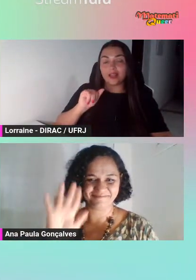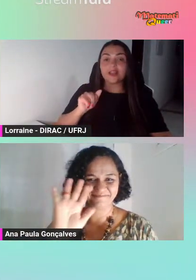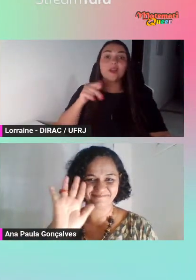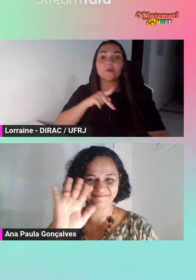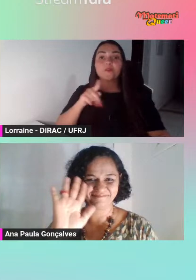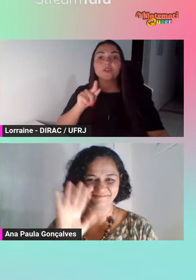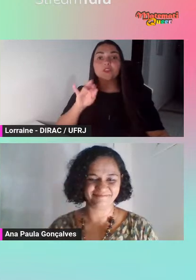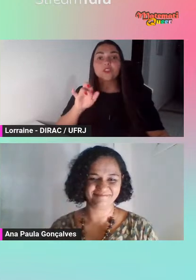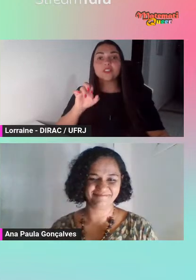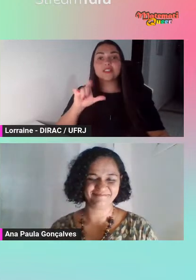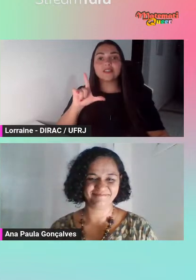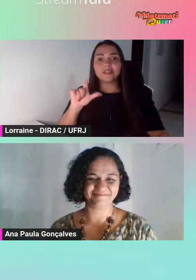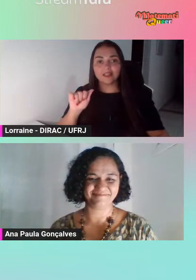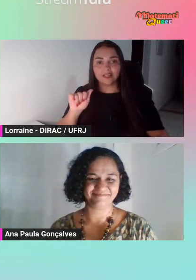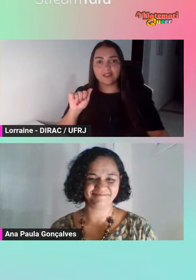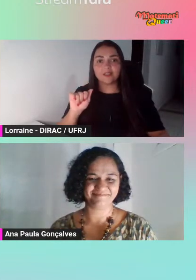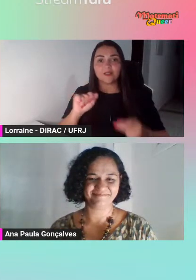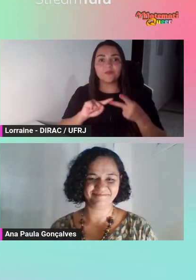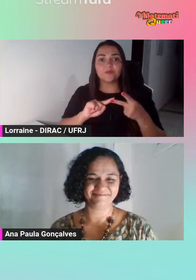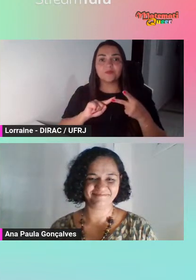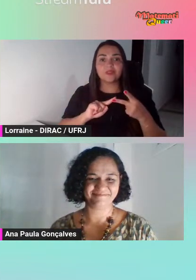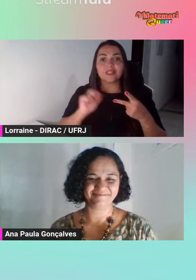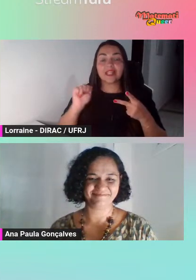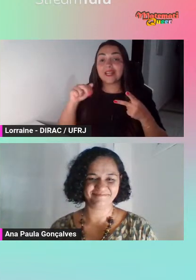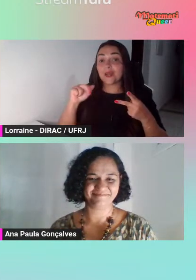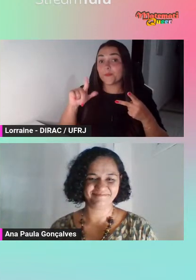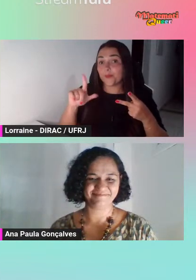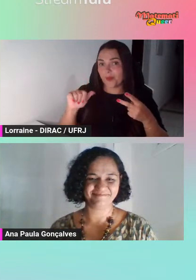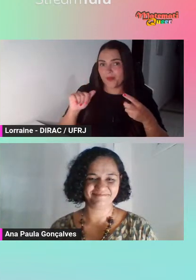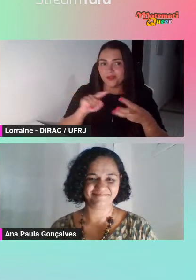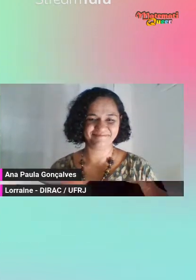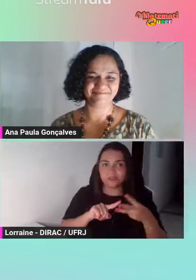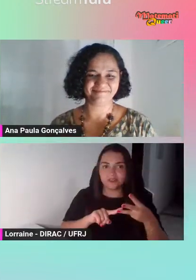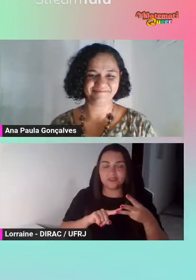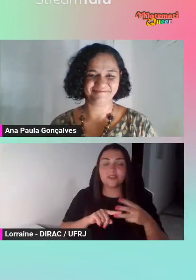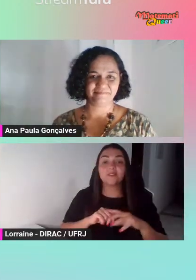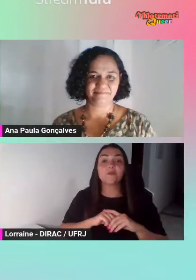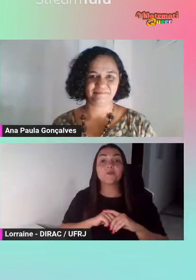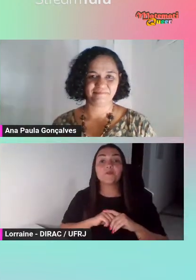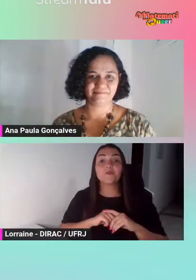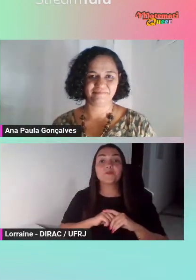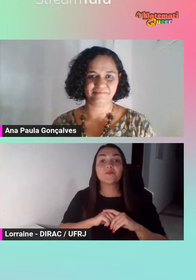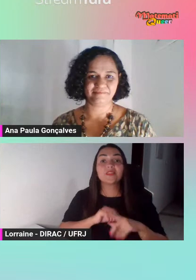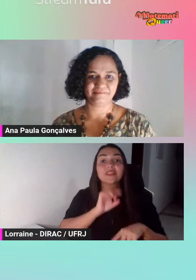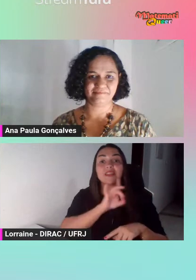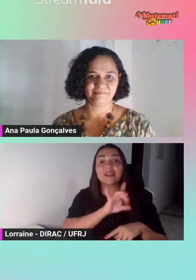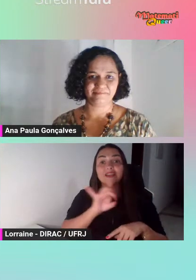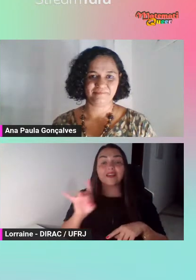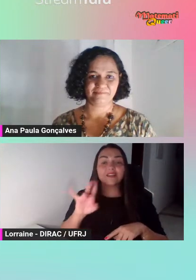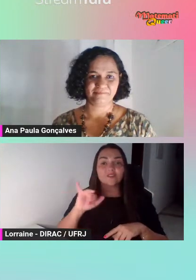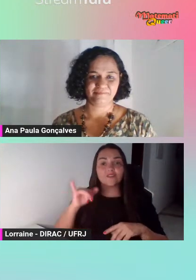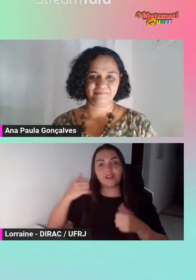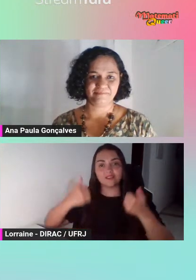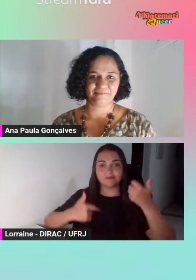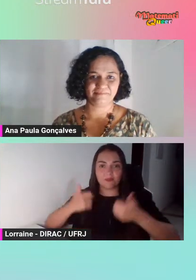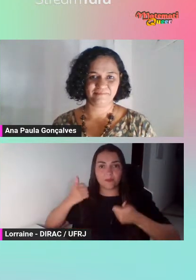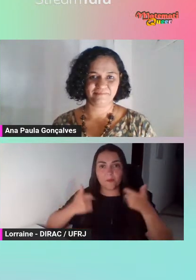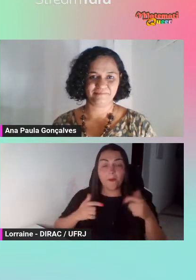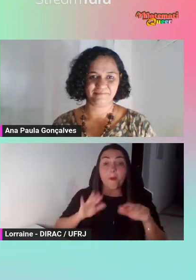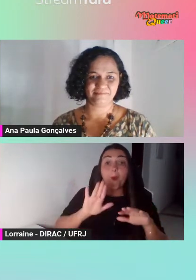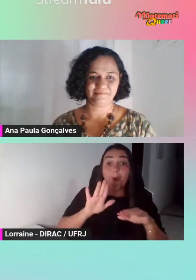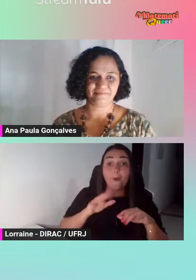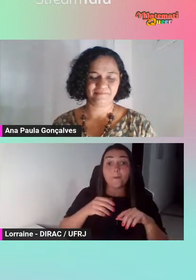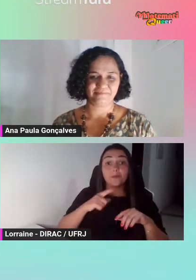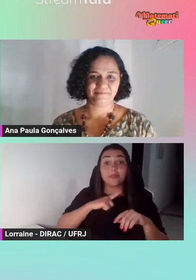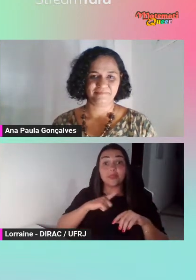Gisela. Vou passar a palavra para cada uma delas se descrever. Primeiro, vamos seguindo na ordem, que depois